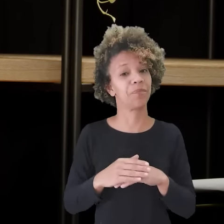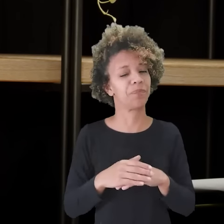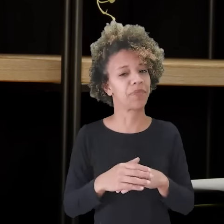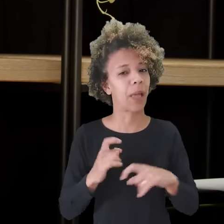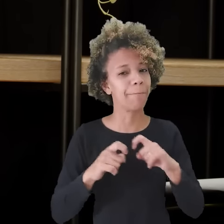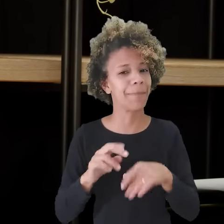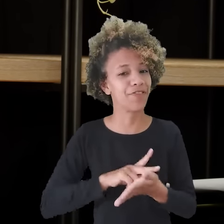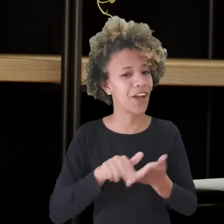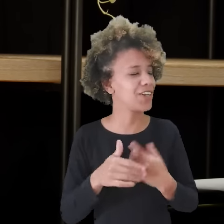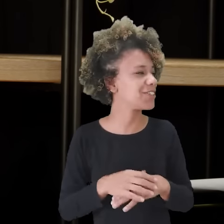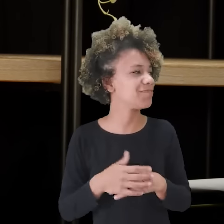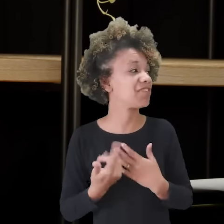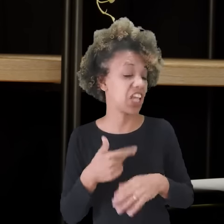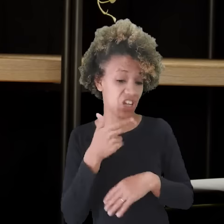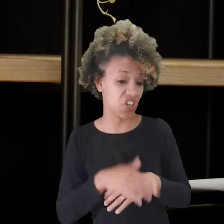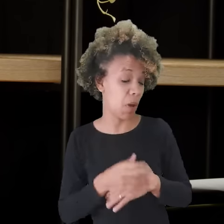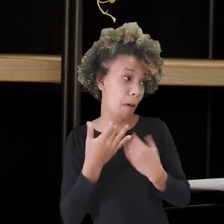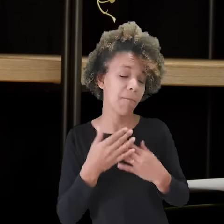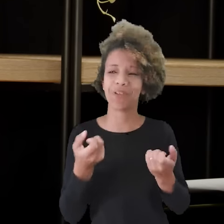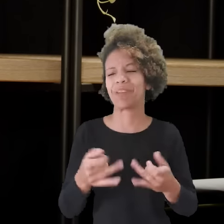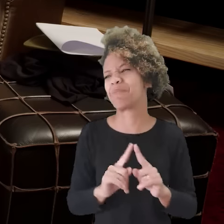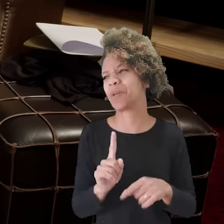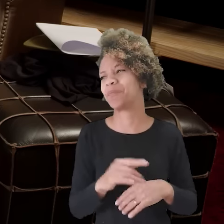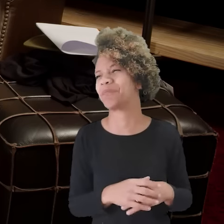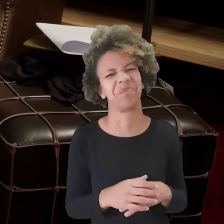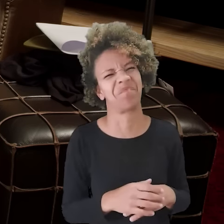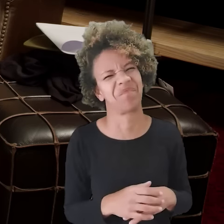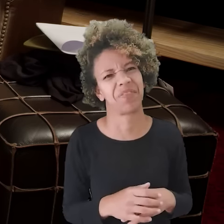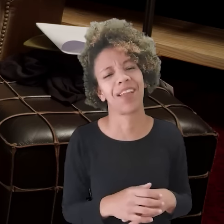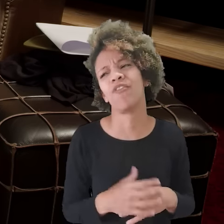peguei várias e tô querendo achar que isso daqui é um bom momento